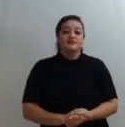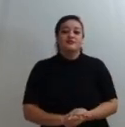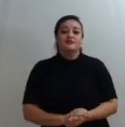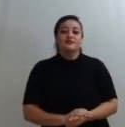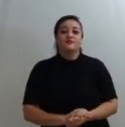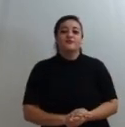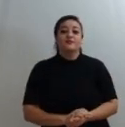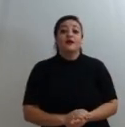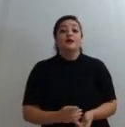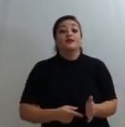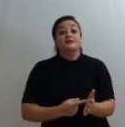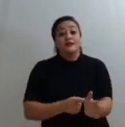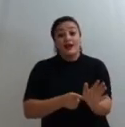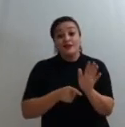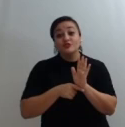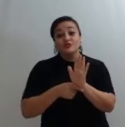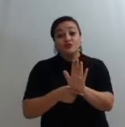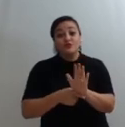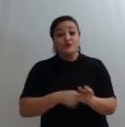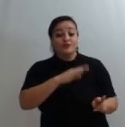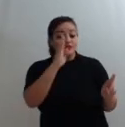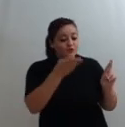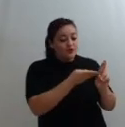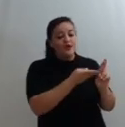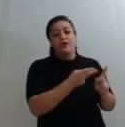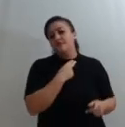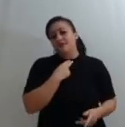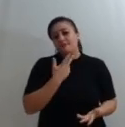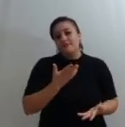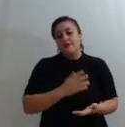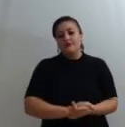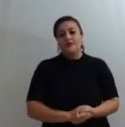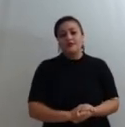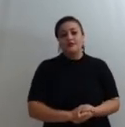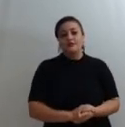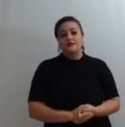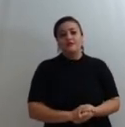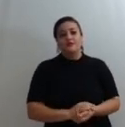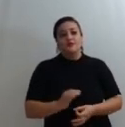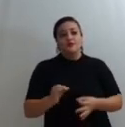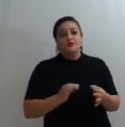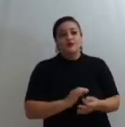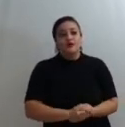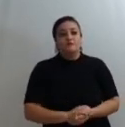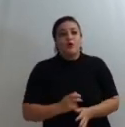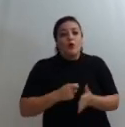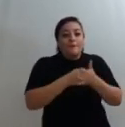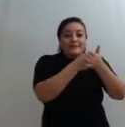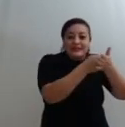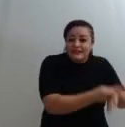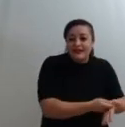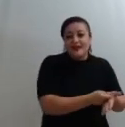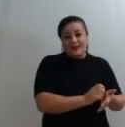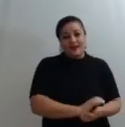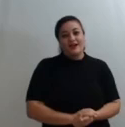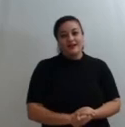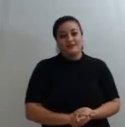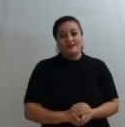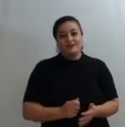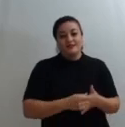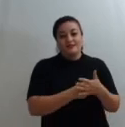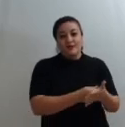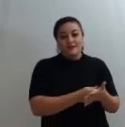réu e que não podem constituir uma obrigação no sentido de que, não prestada